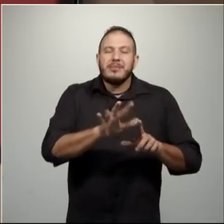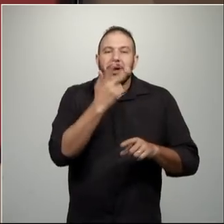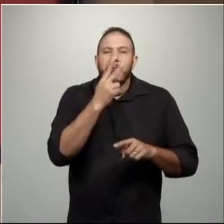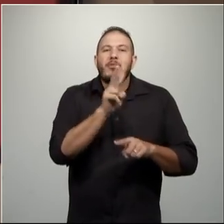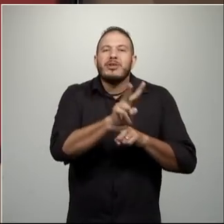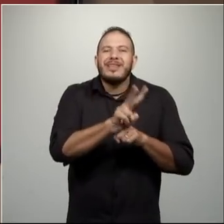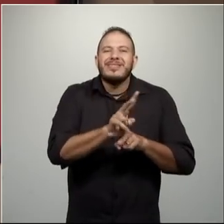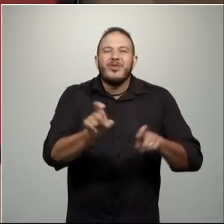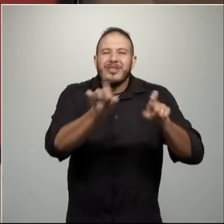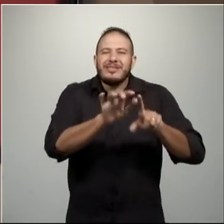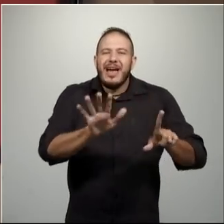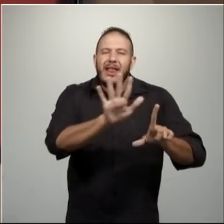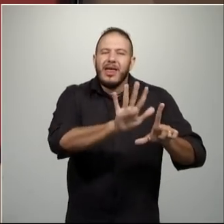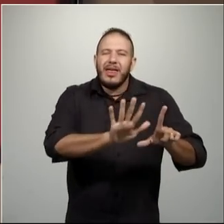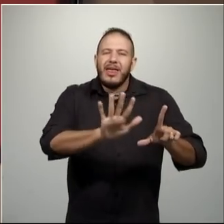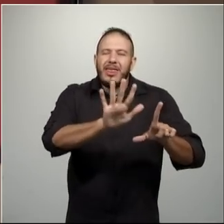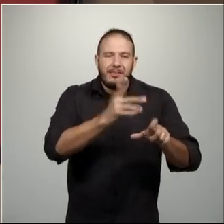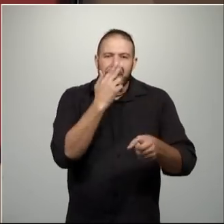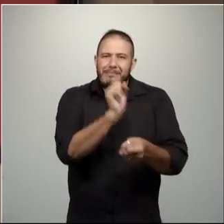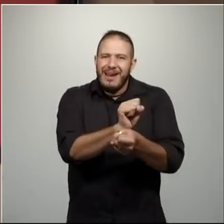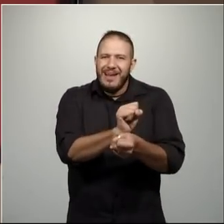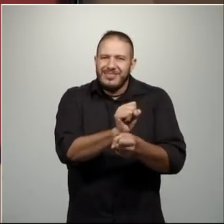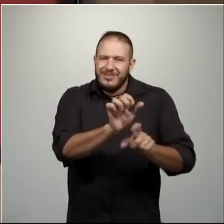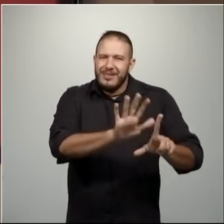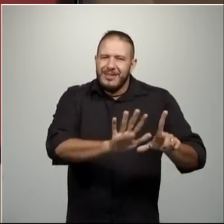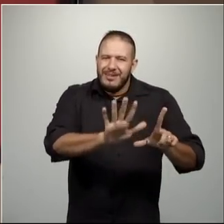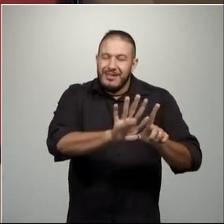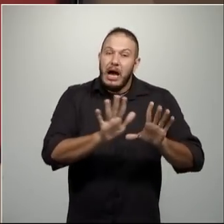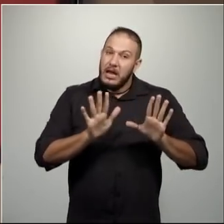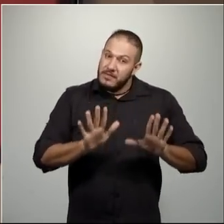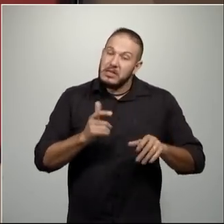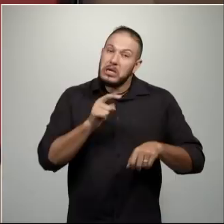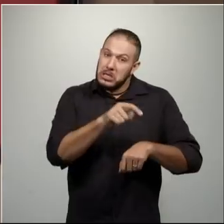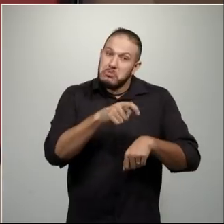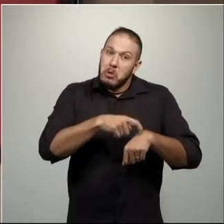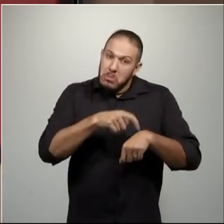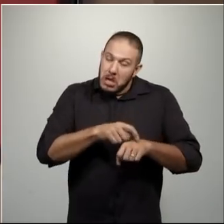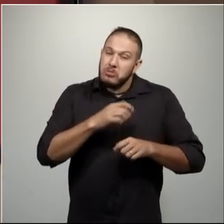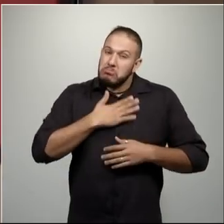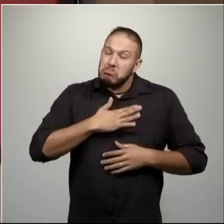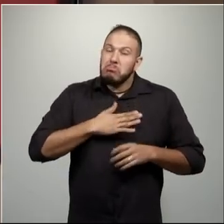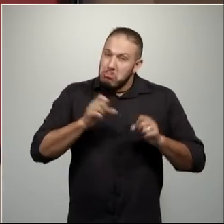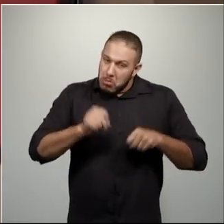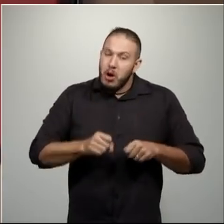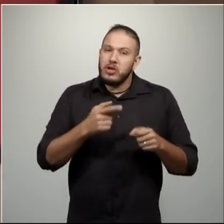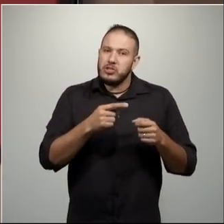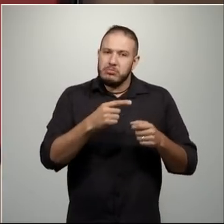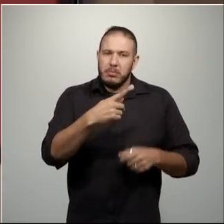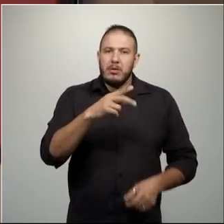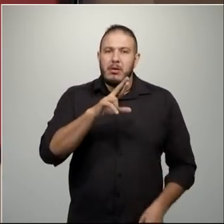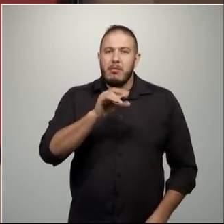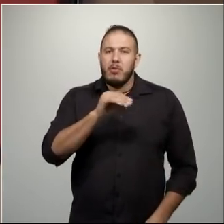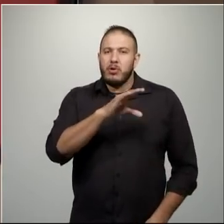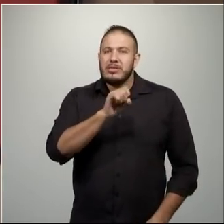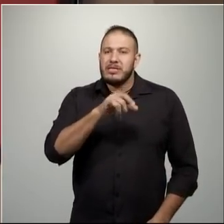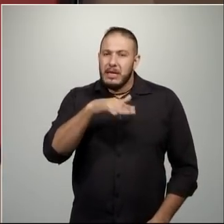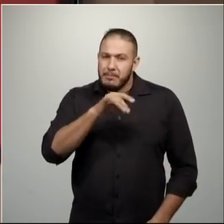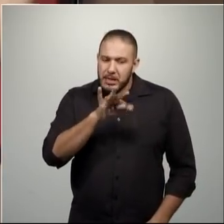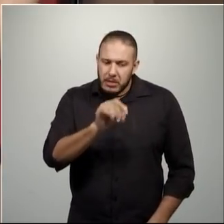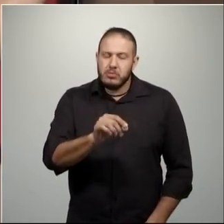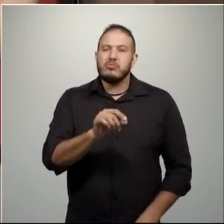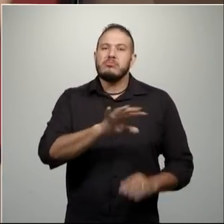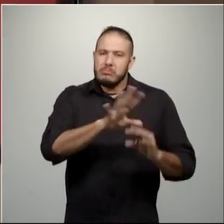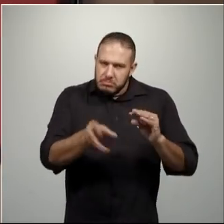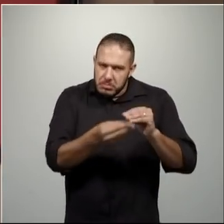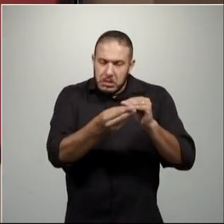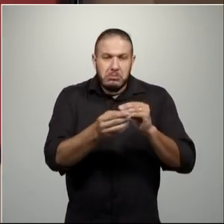que ficar parado ali no computador e aí neste momento você pode fazer o processamento em cima é tem soluções para isso